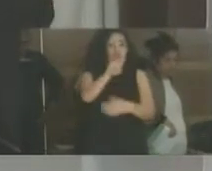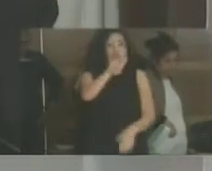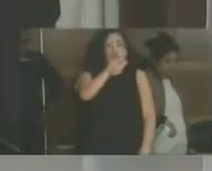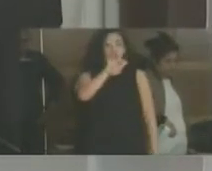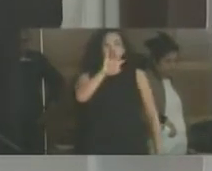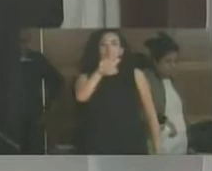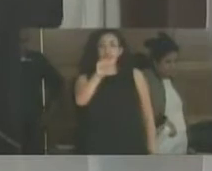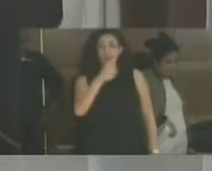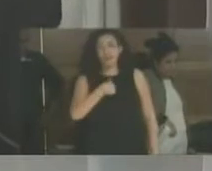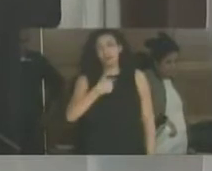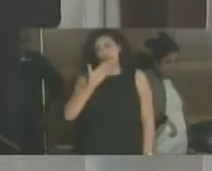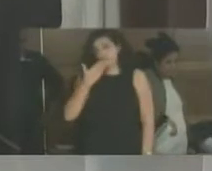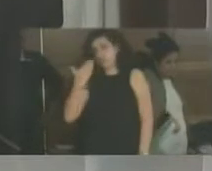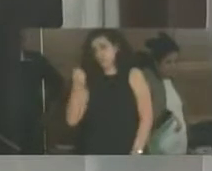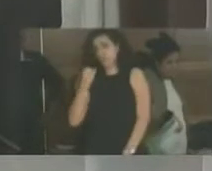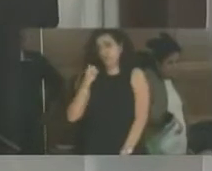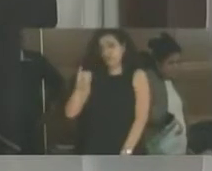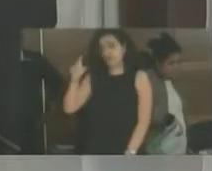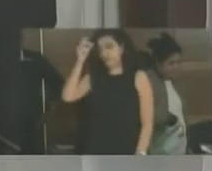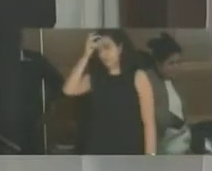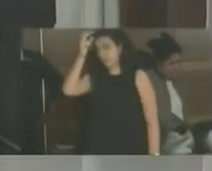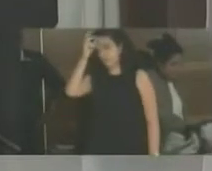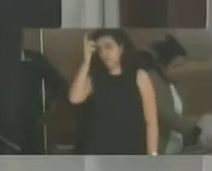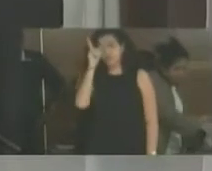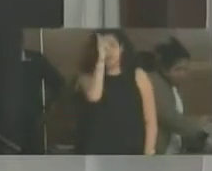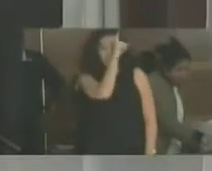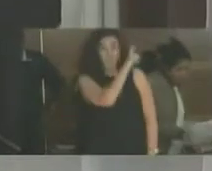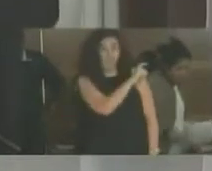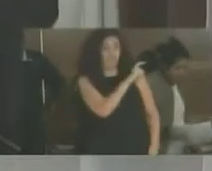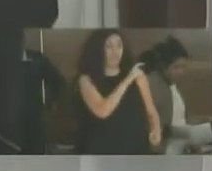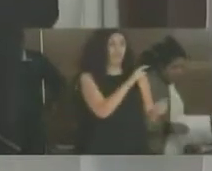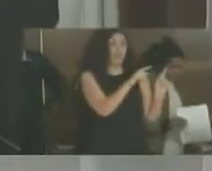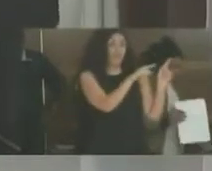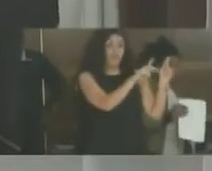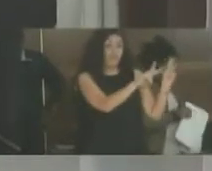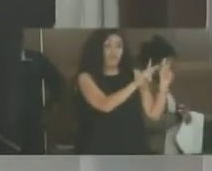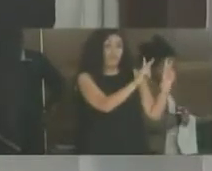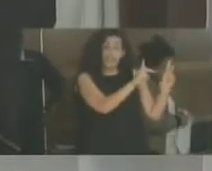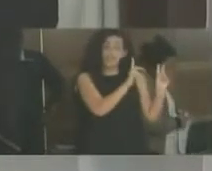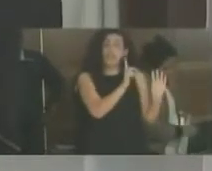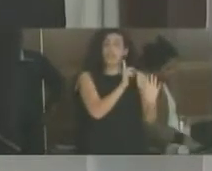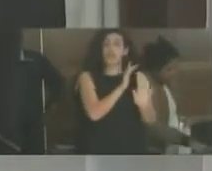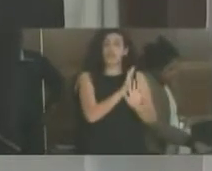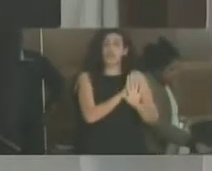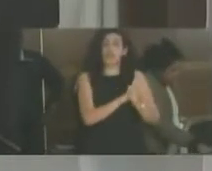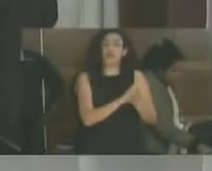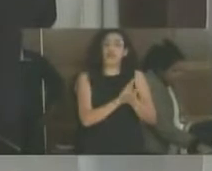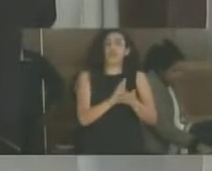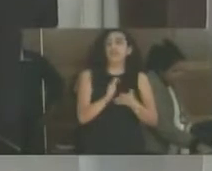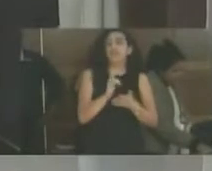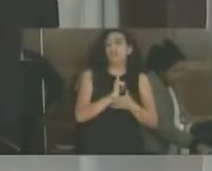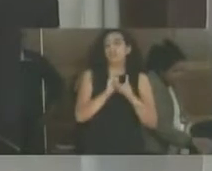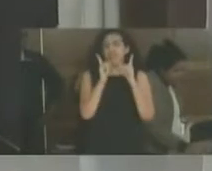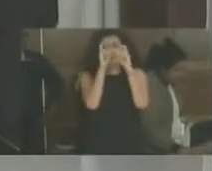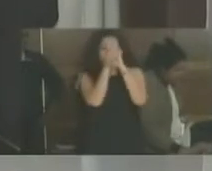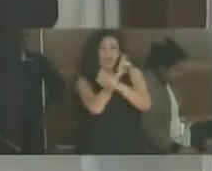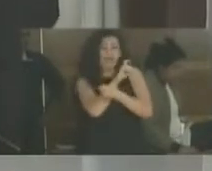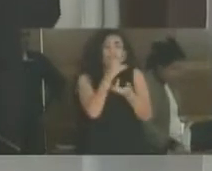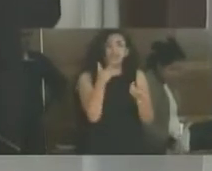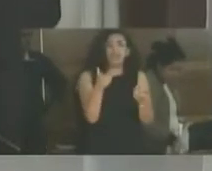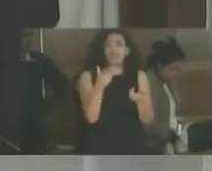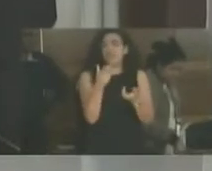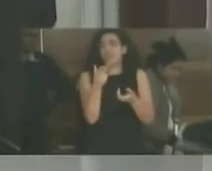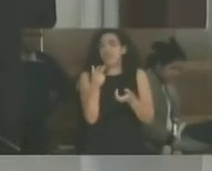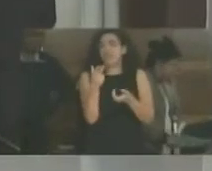tiver com dificuldade, né? Que lá no bairro lá tá começando a ter dificuldade, né? O regional precisa de 30 sacos de cimento, só